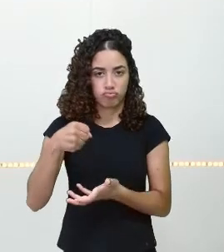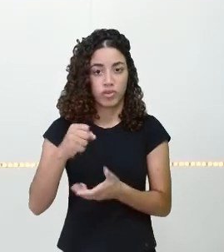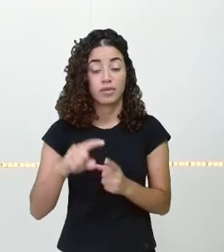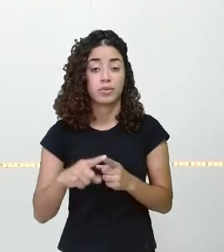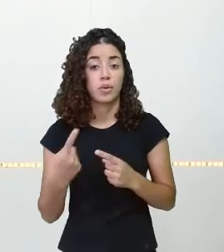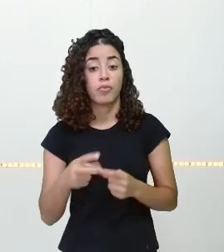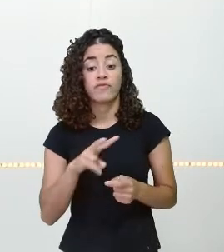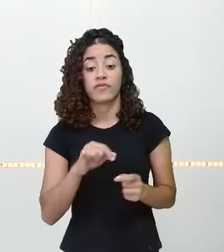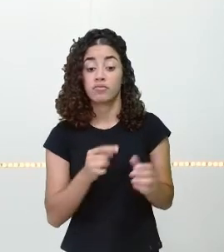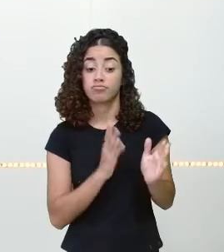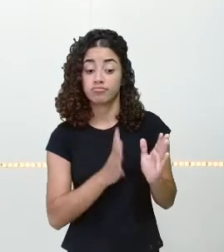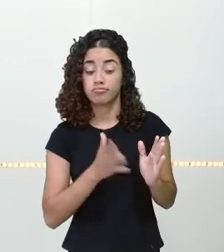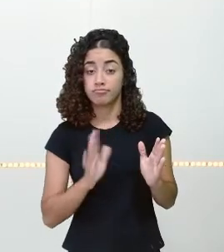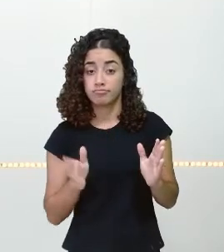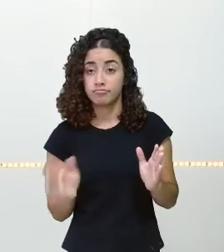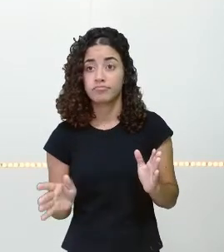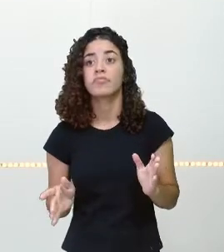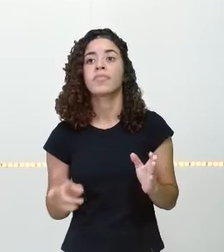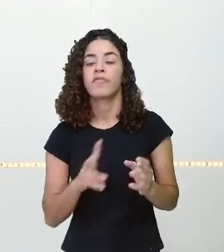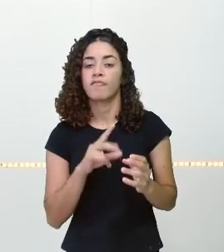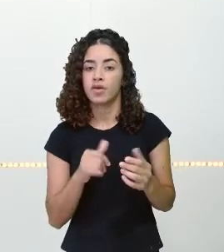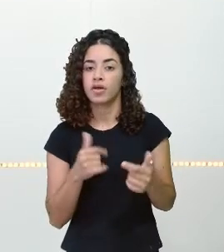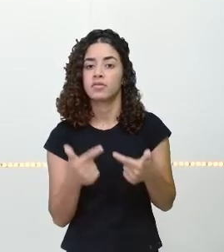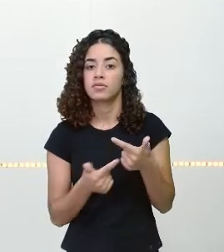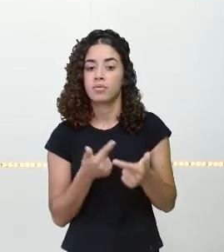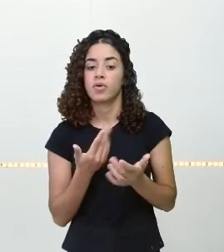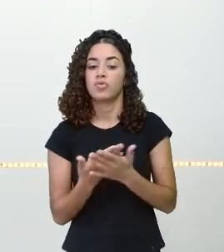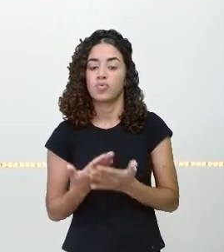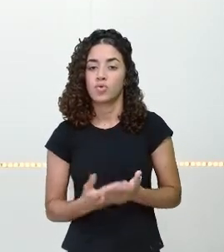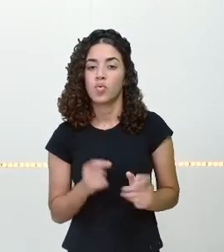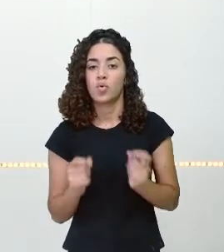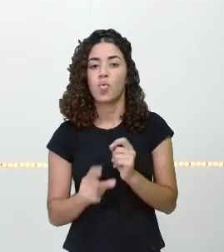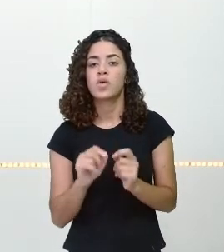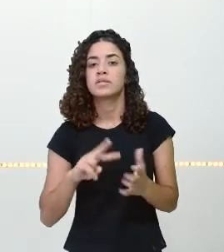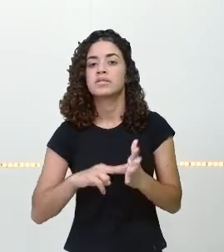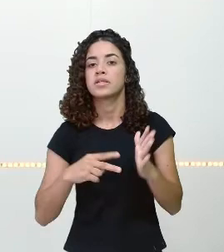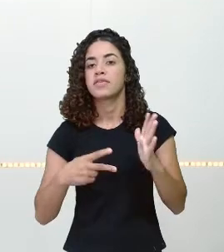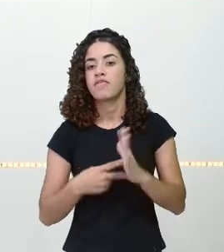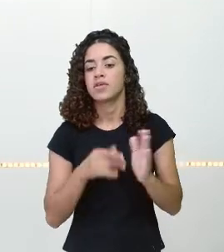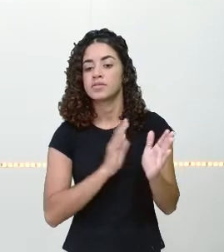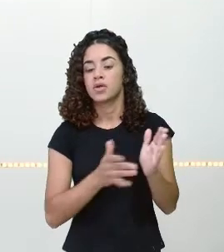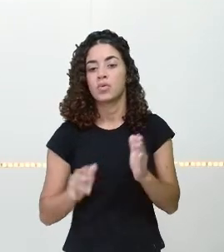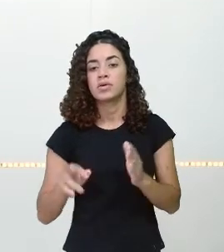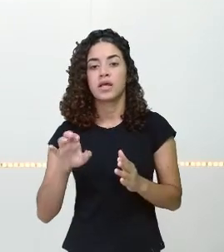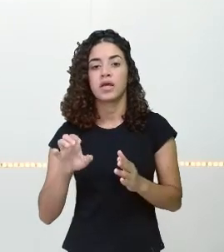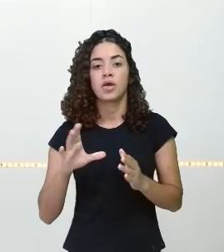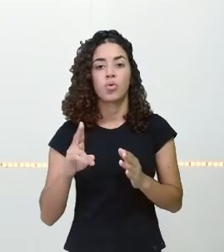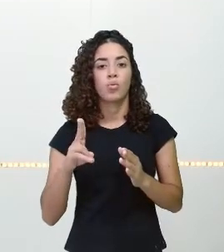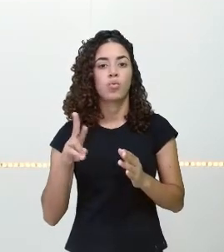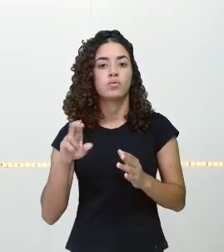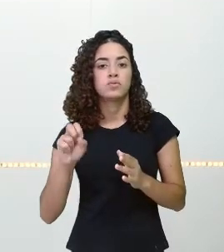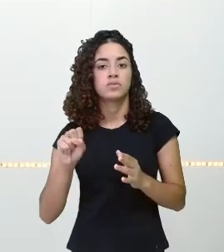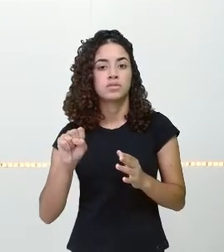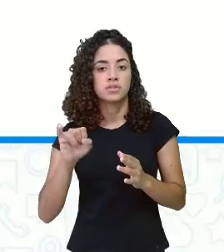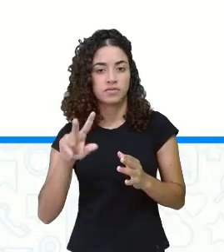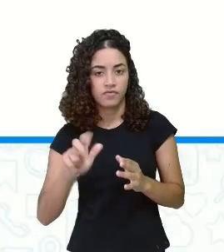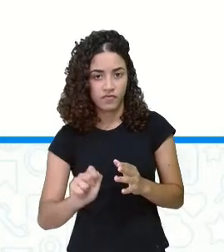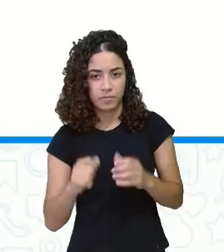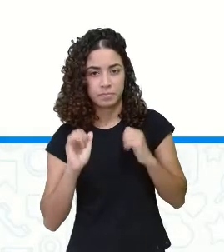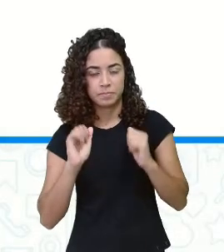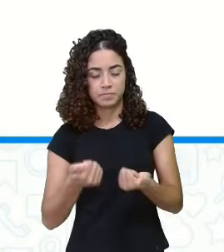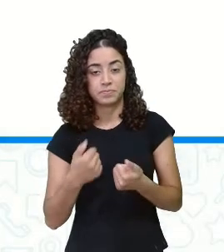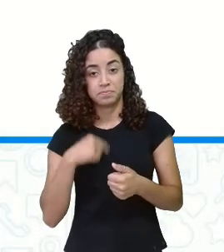com esses sacos e vamos trabalhar aí o que significa essa sequência recursiva, tá bom? Então, de olho aí na